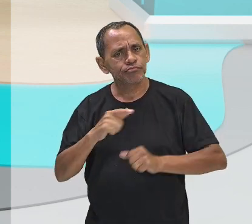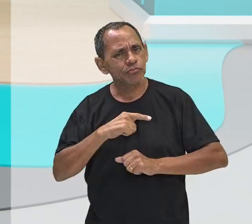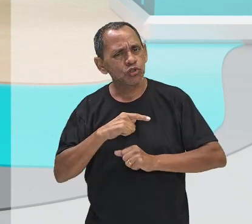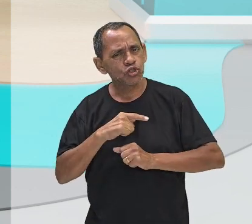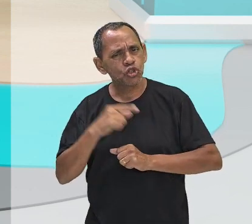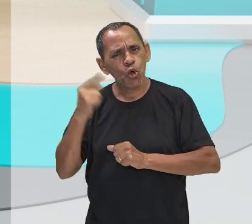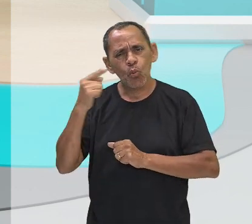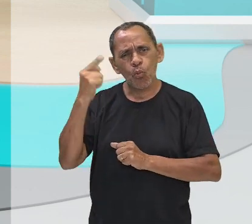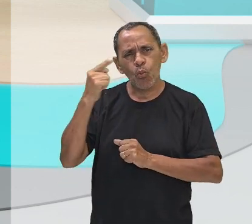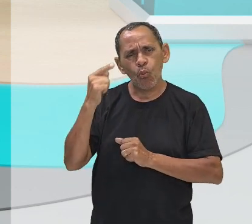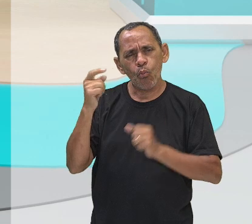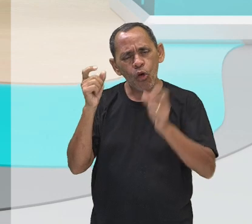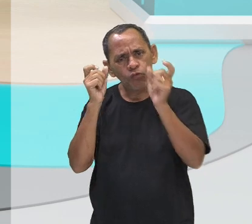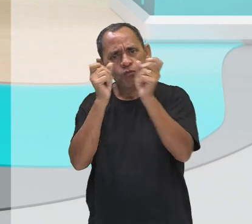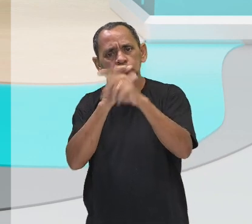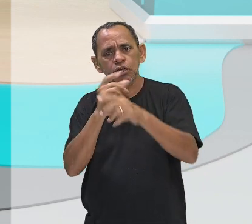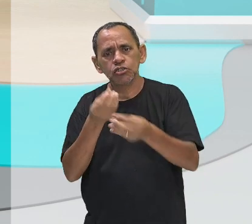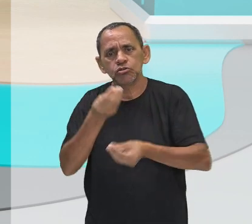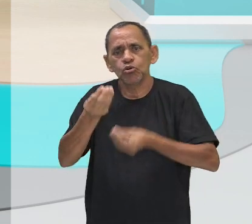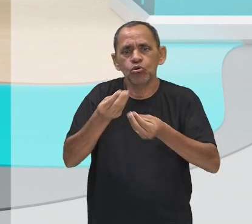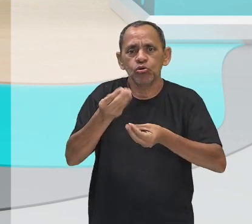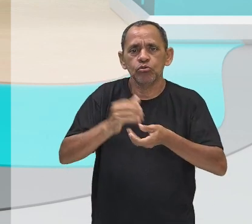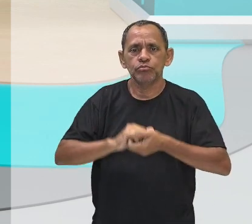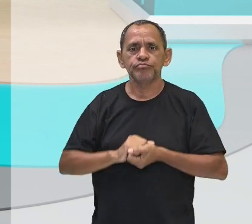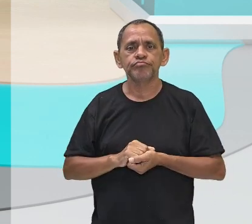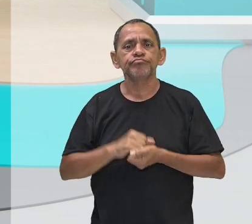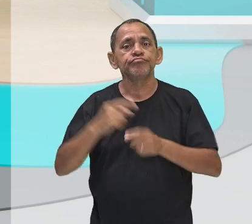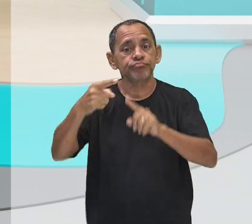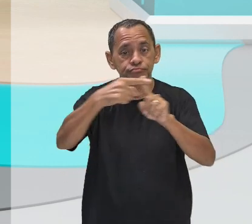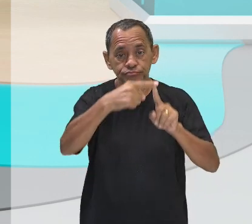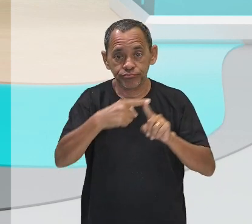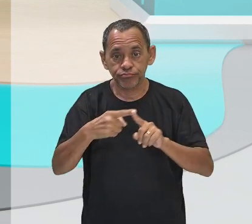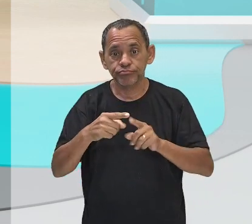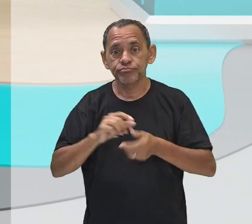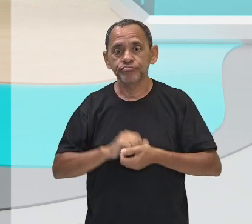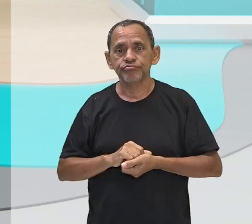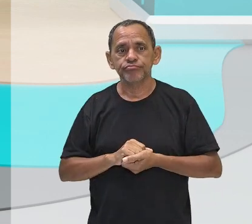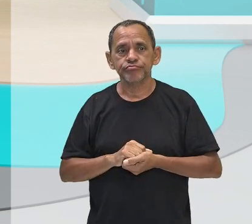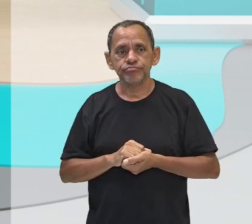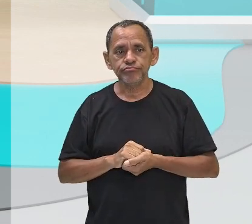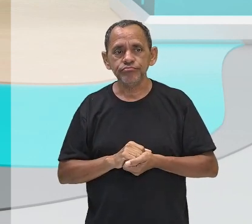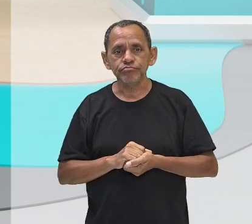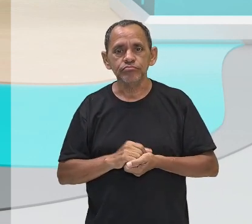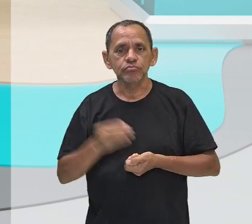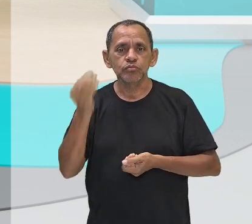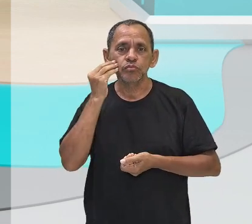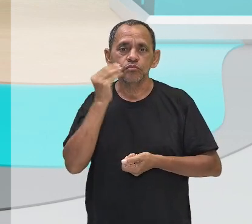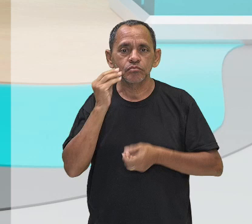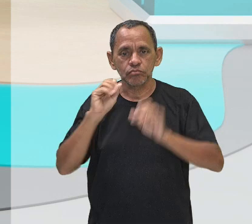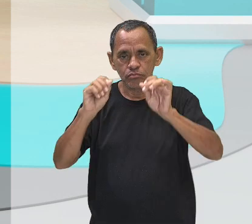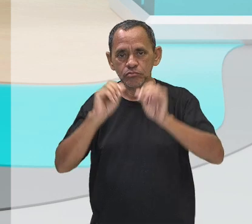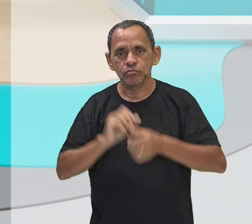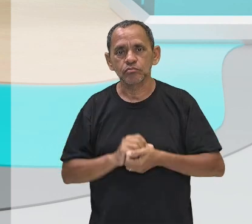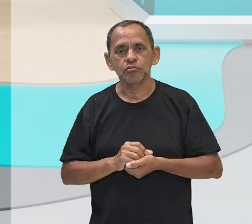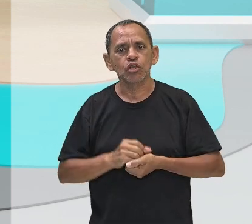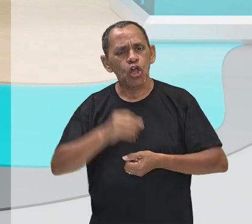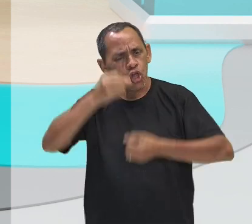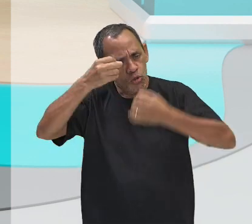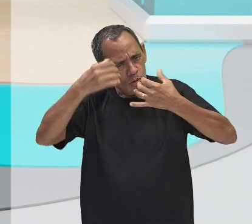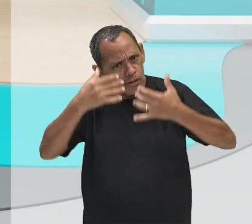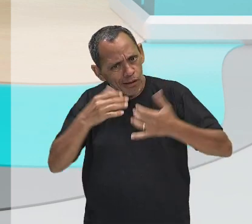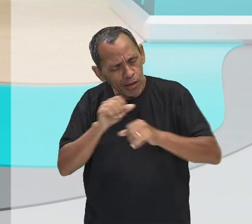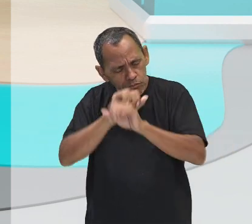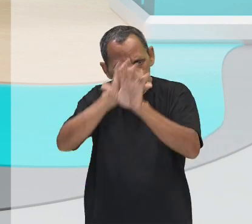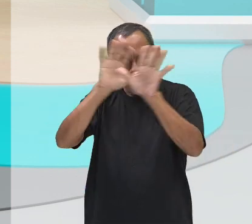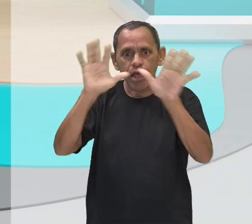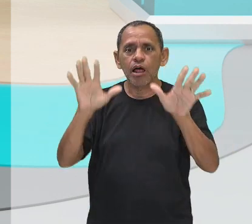pouco dificultoso para vocês, gente, esses termos, tá? Mas a gente vai tentar aqui deixar o mais claro possível para